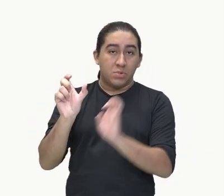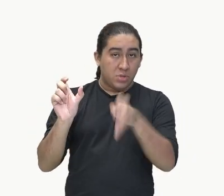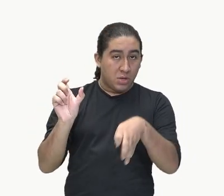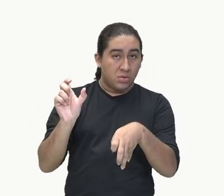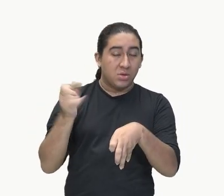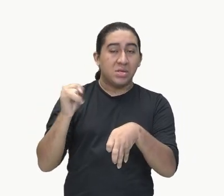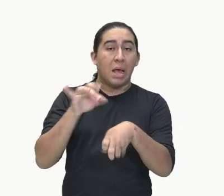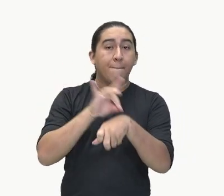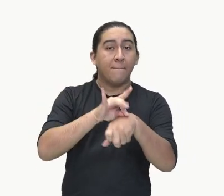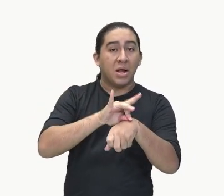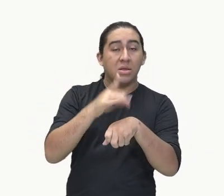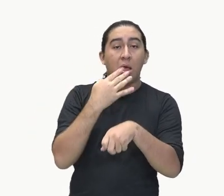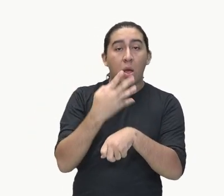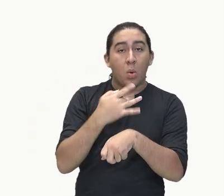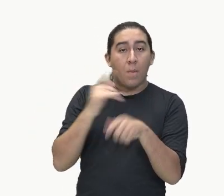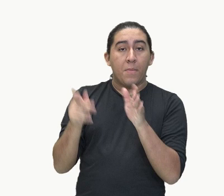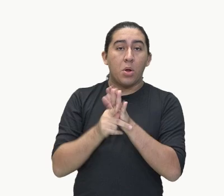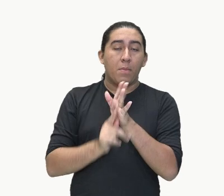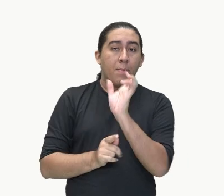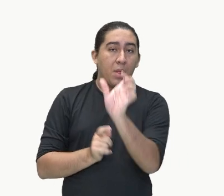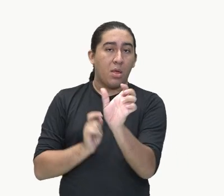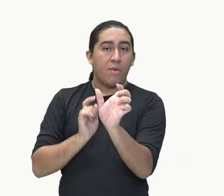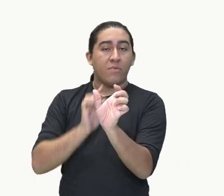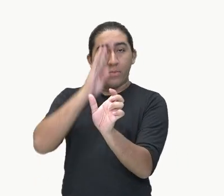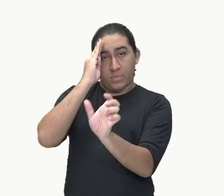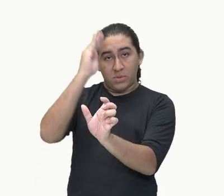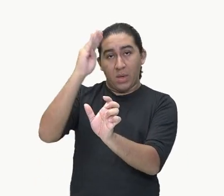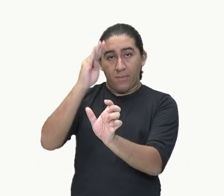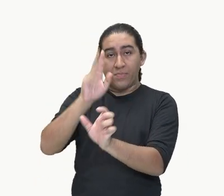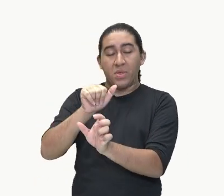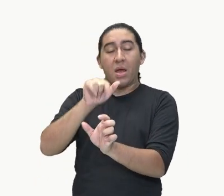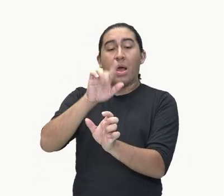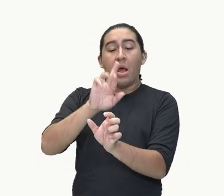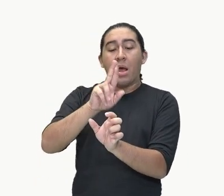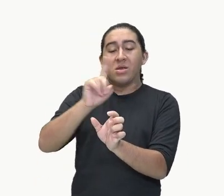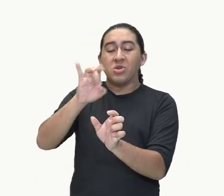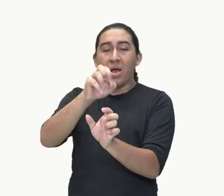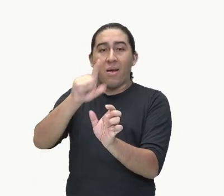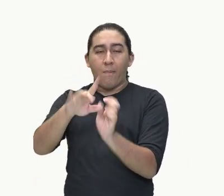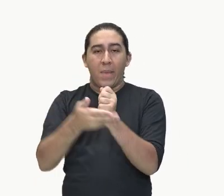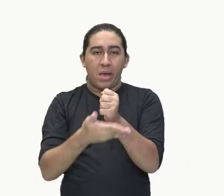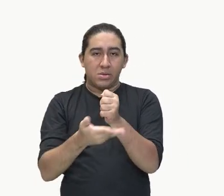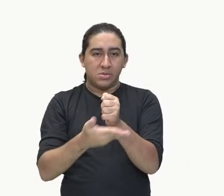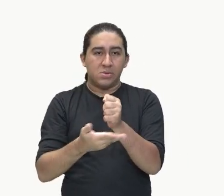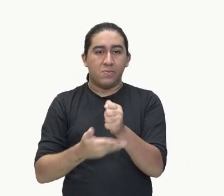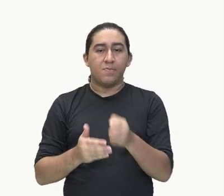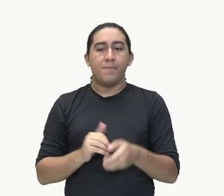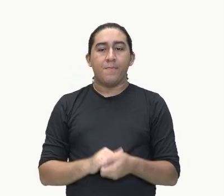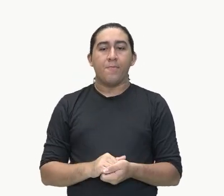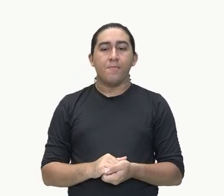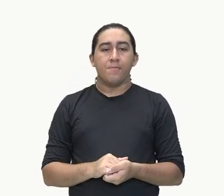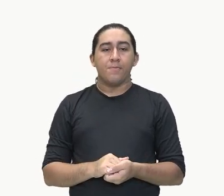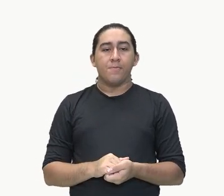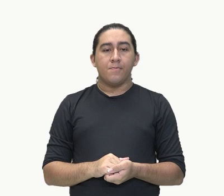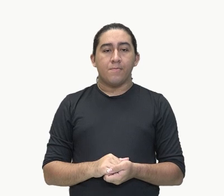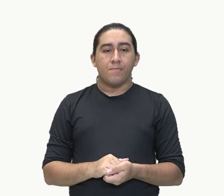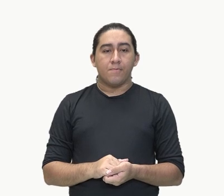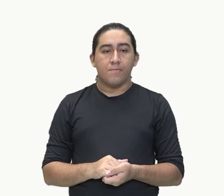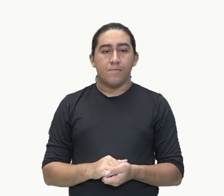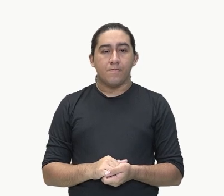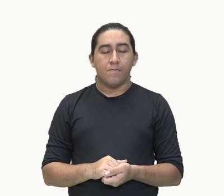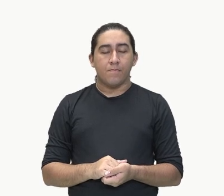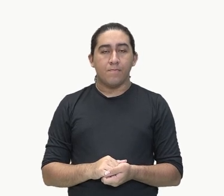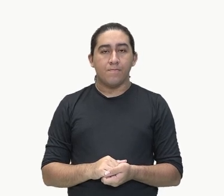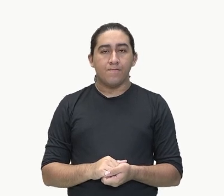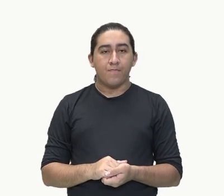preto, é a parte do radical, é a parte primitiva da palavra. Então, tem o i, né?